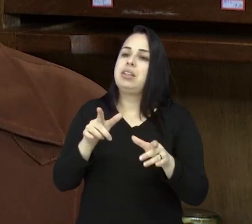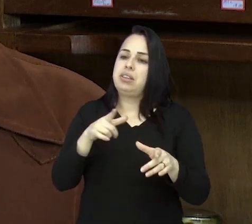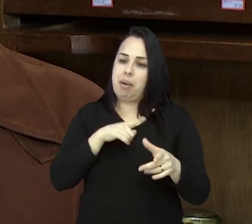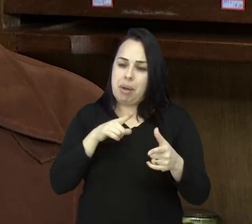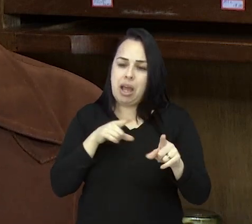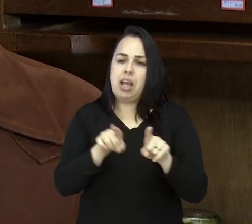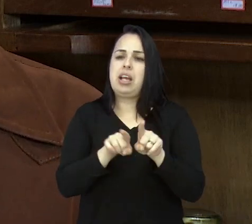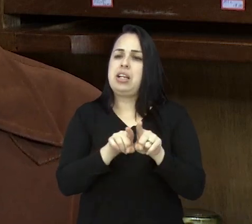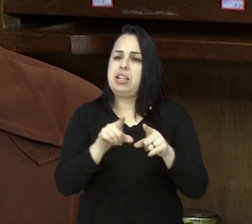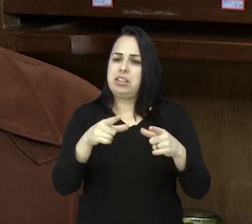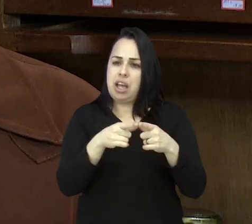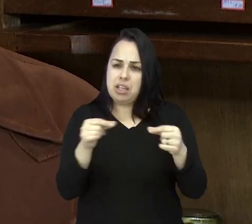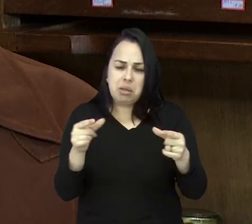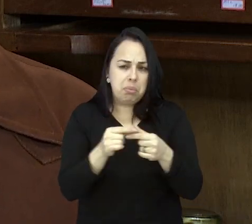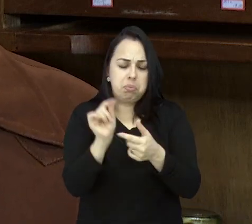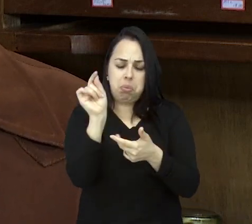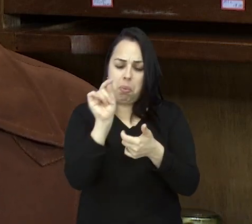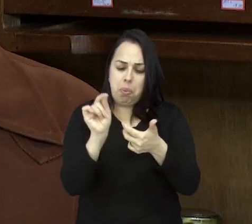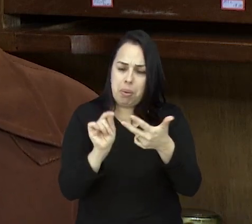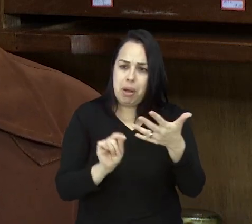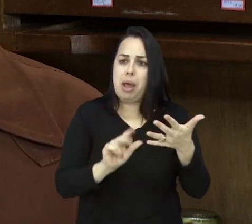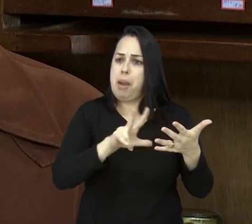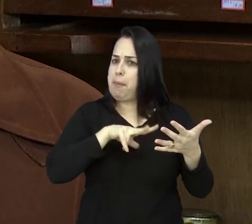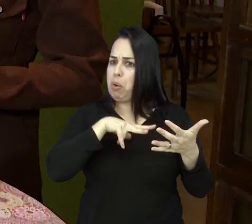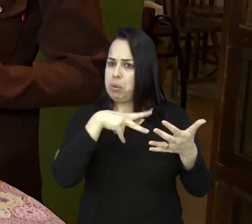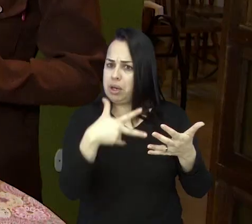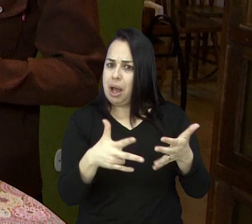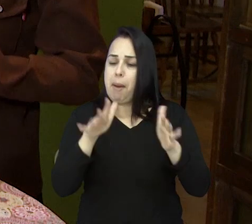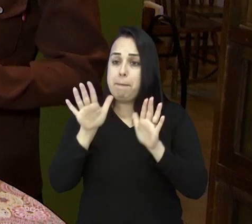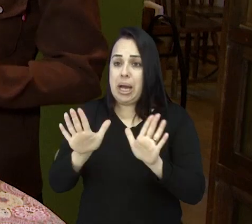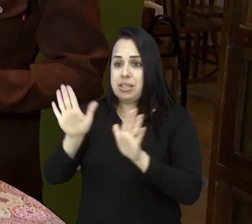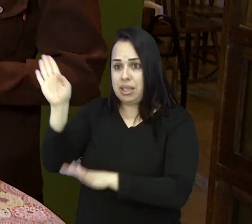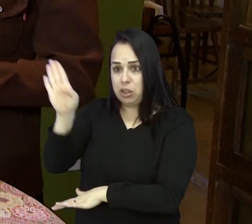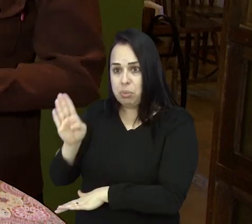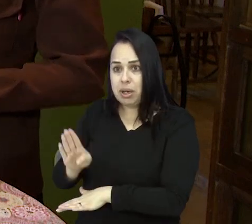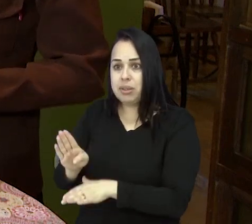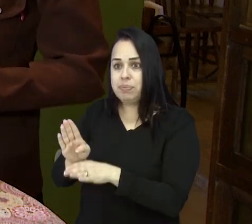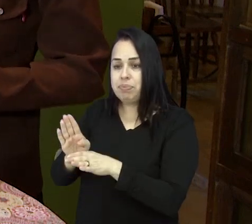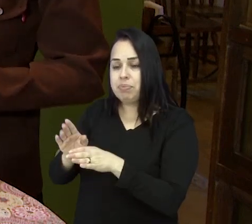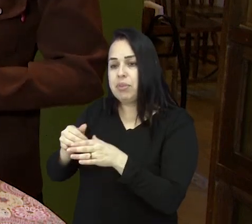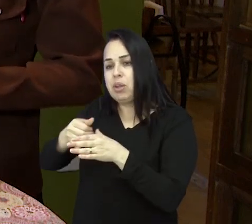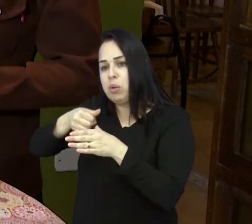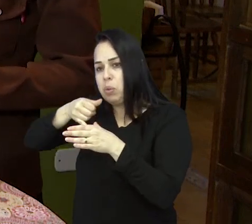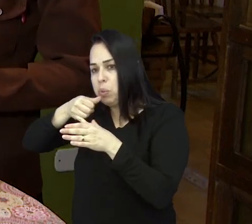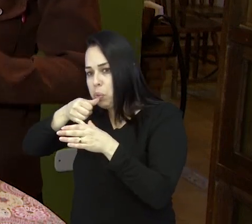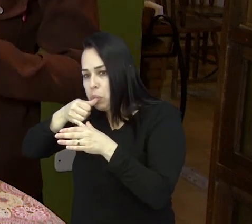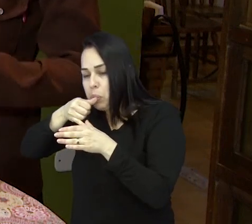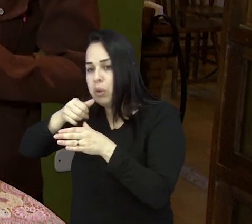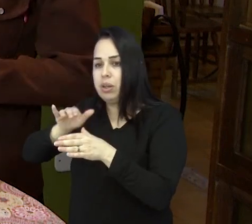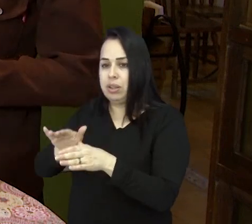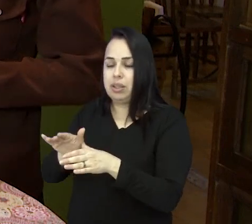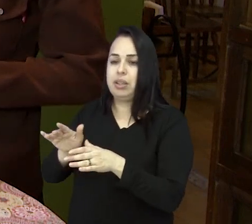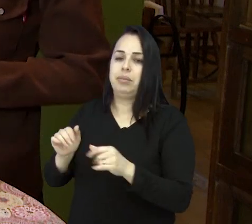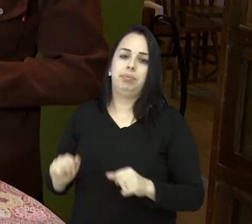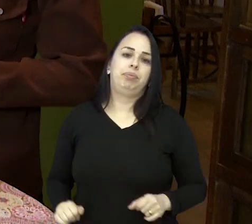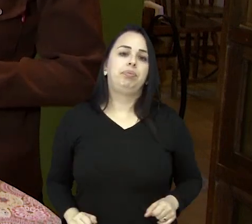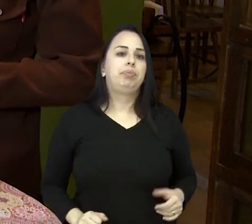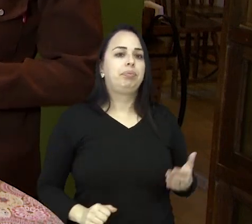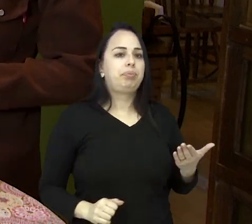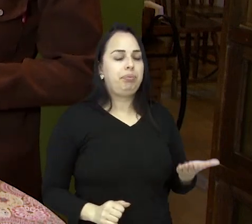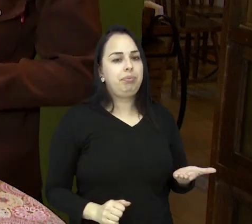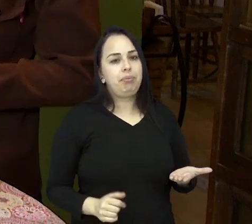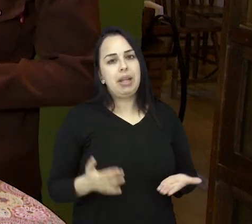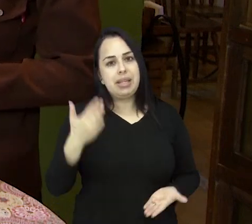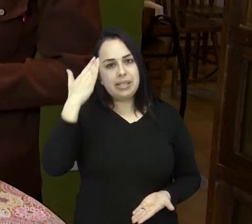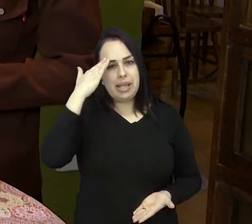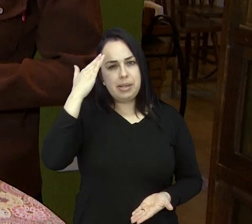temos a japonesa, tem no Sri Lanka e tem em Portugal. Mas aqui no Brasil a gente só tem na região de registro, que é de uma colônia japonesa. Eu